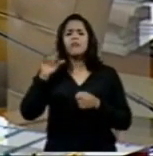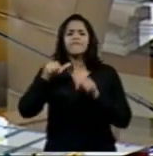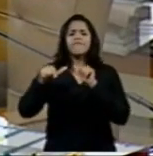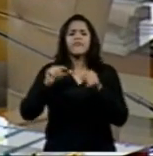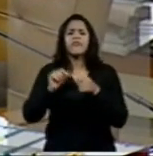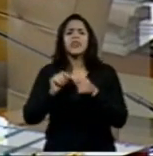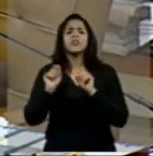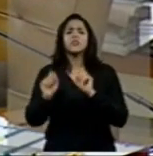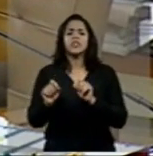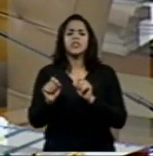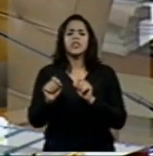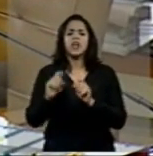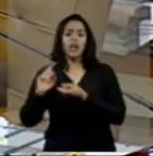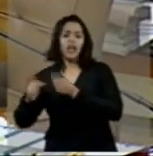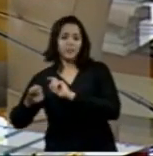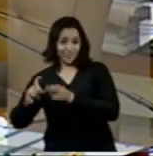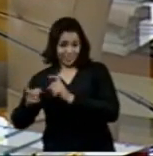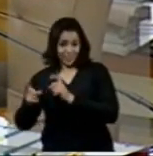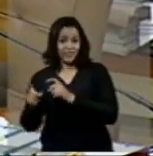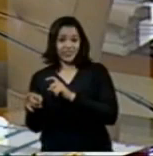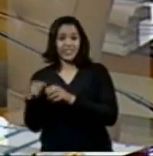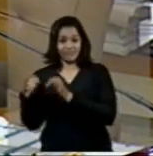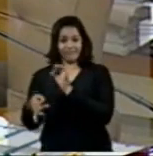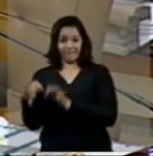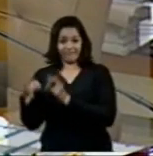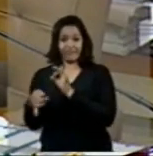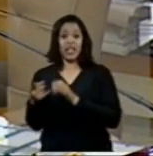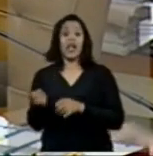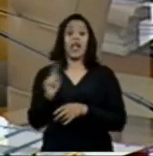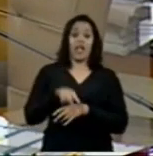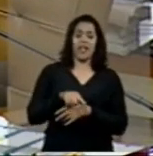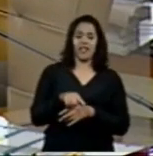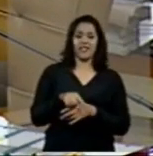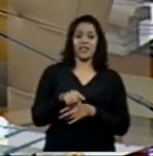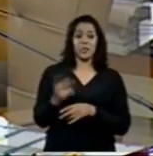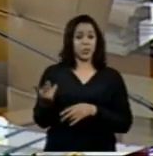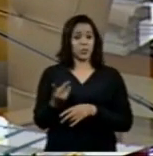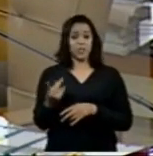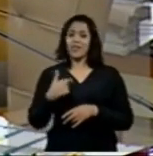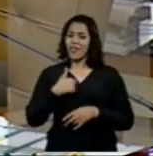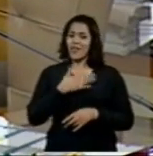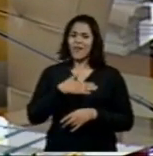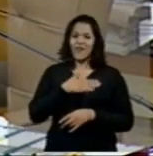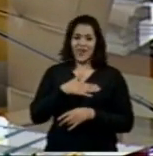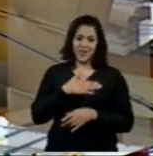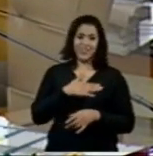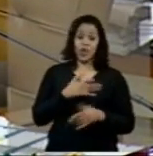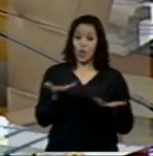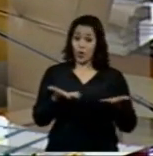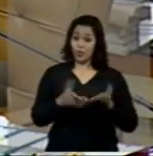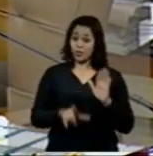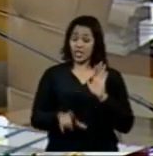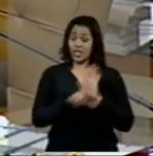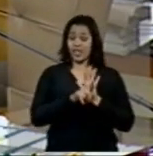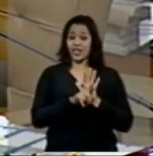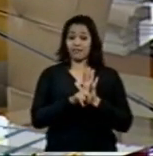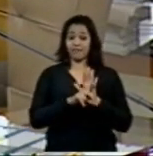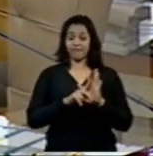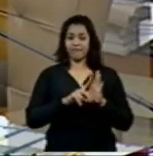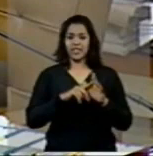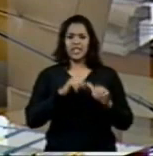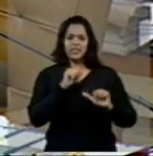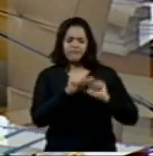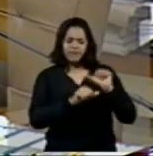ao lado da administração da atividade jurisdicional, é a atividade fim. Eu tenho simpatia. Hoje, a legislação, a reforma